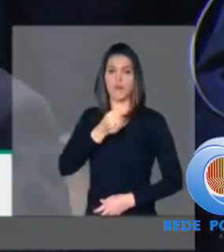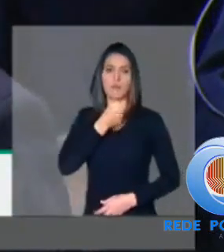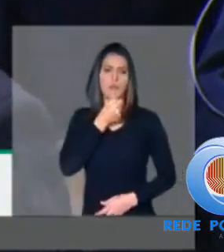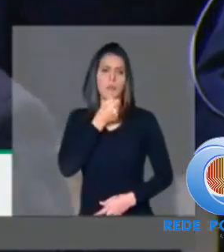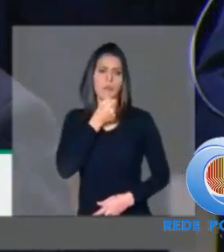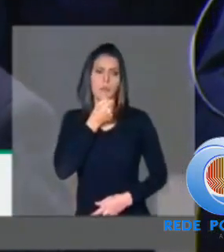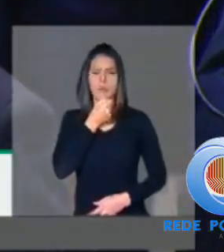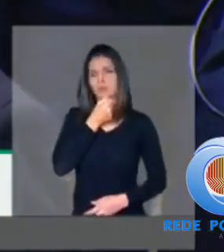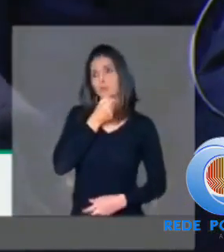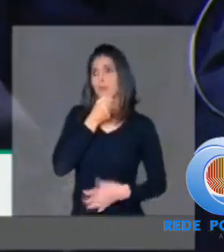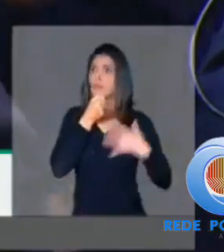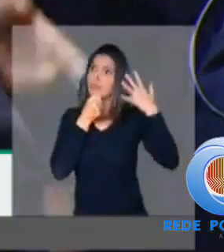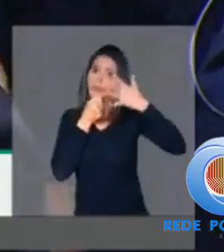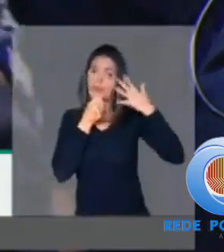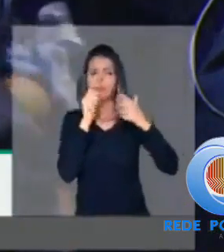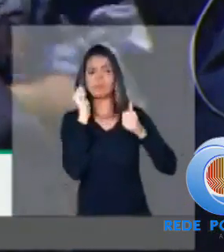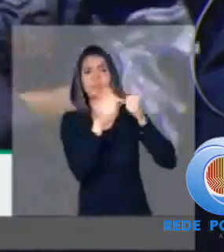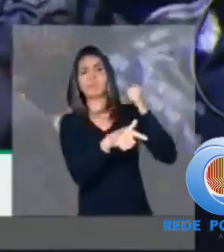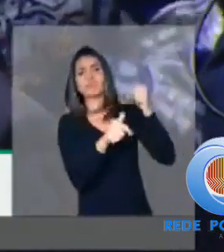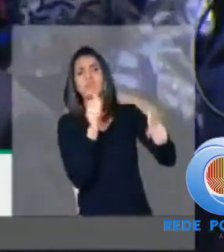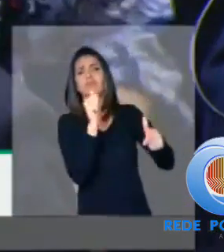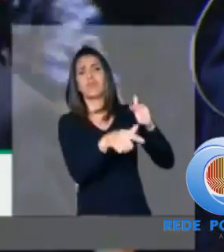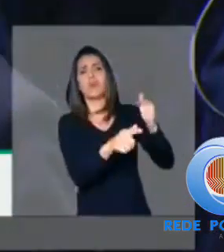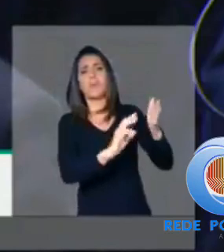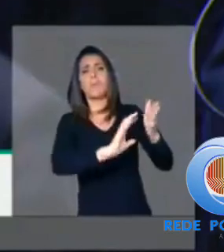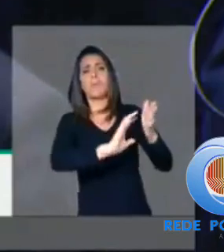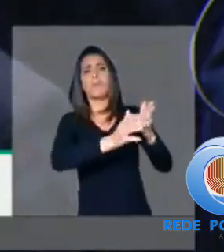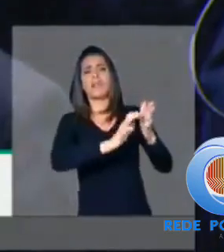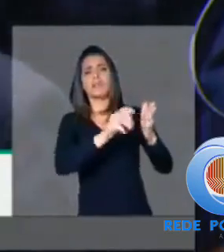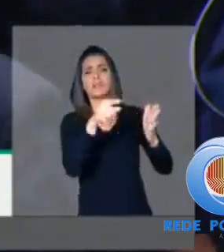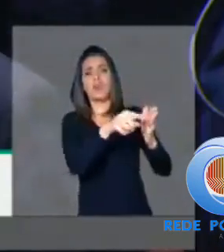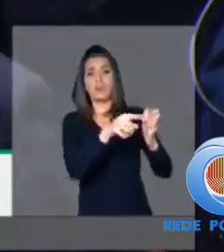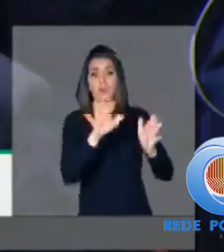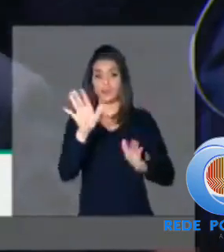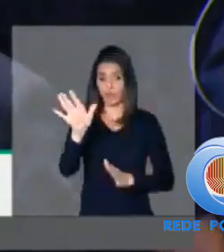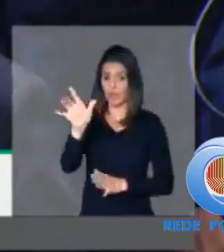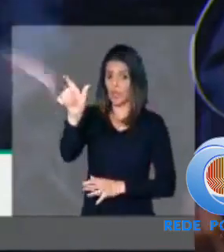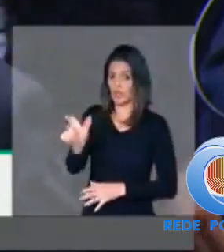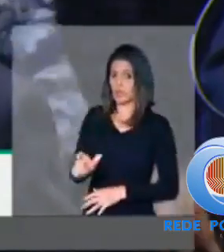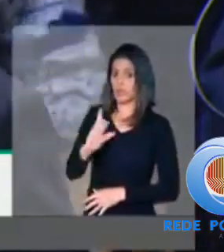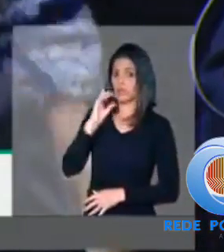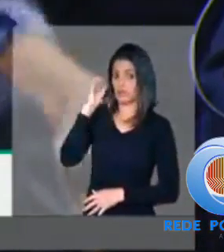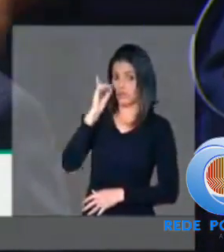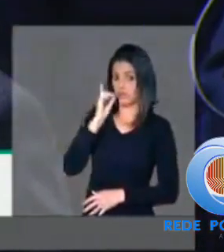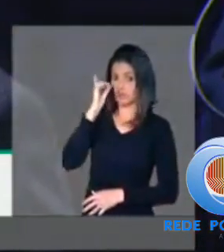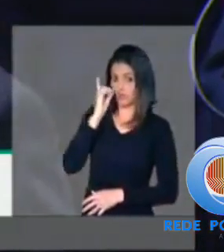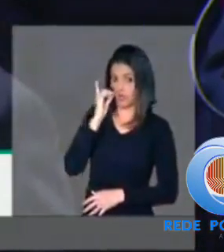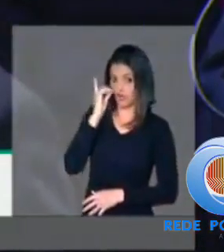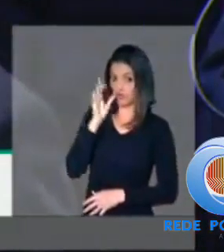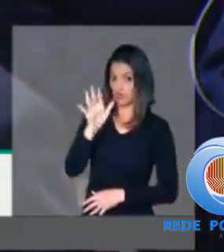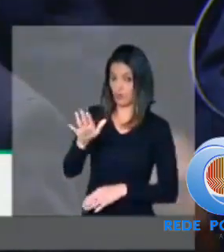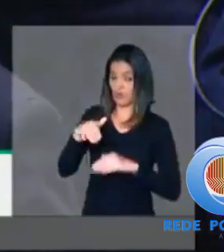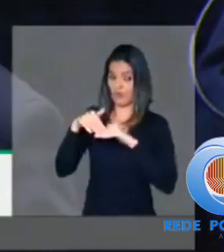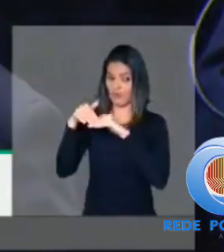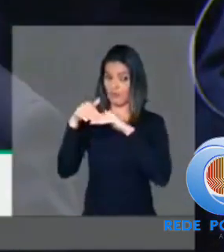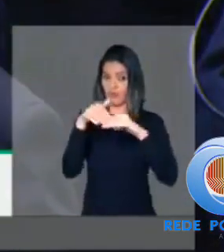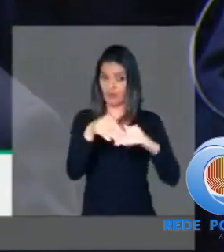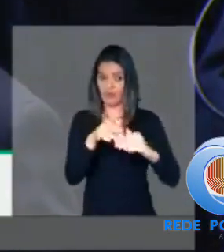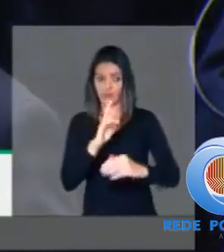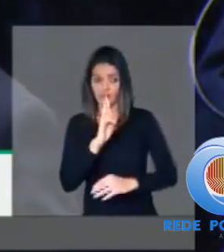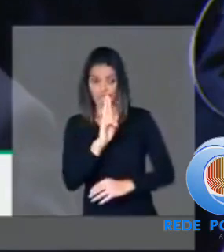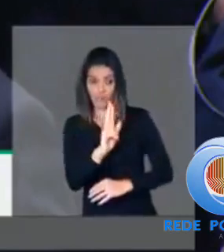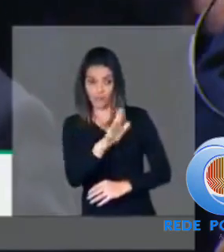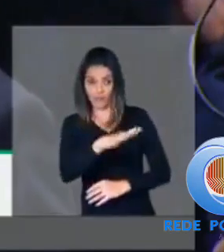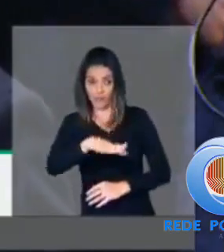ataques ao pessoal. Deputado, responda às suas bases, responda aos